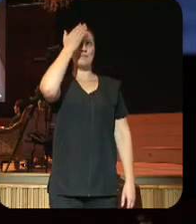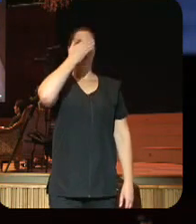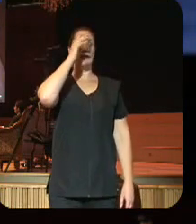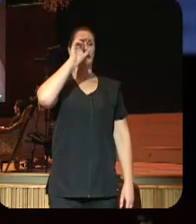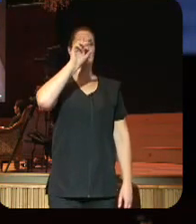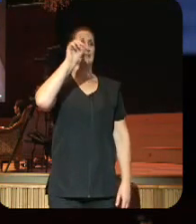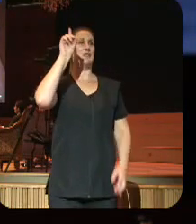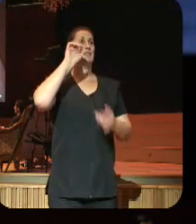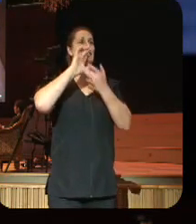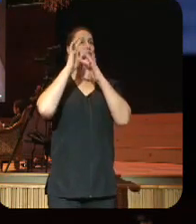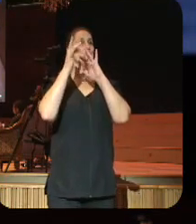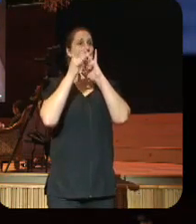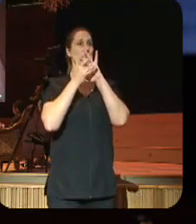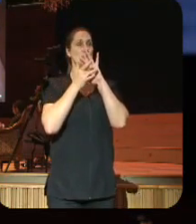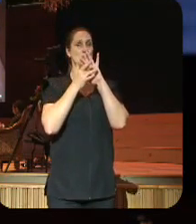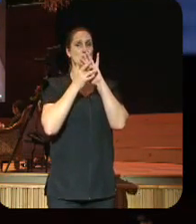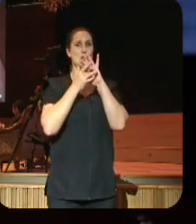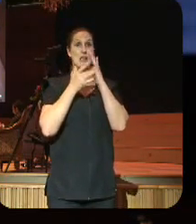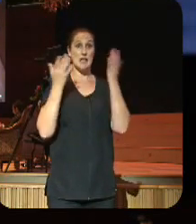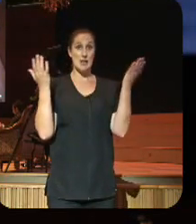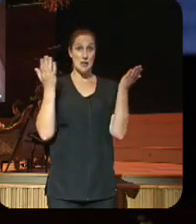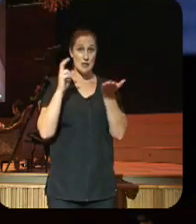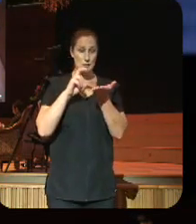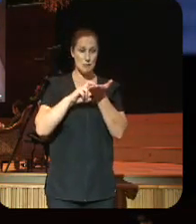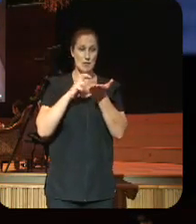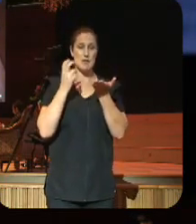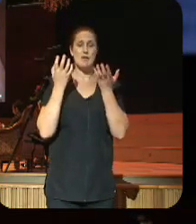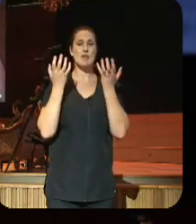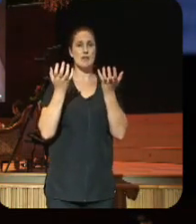Nessa manhã eu queria orar com você,